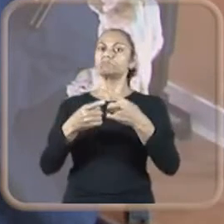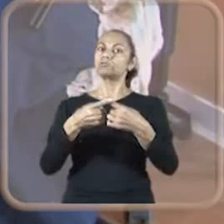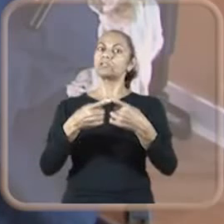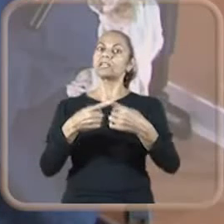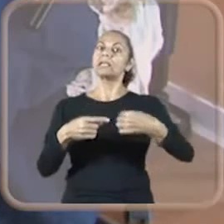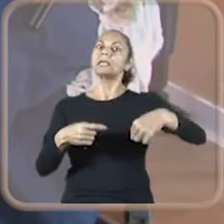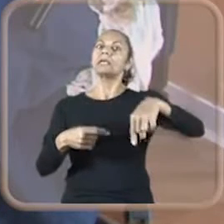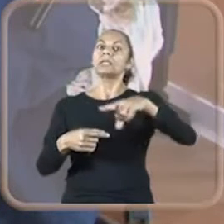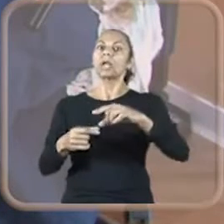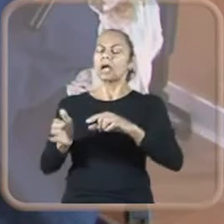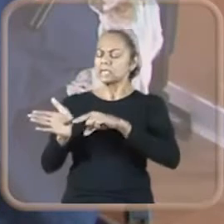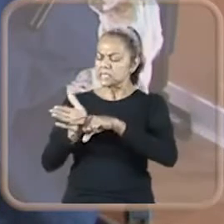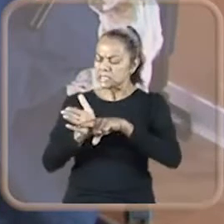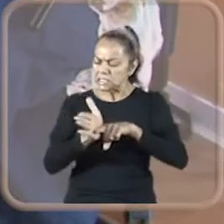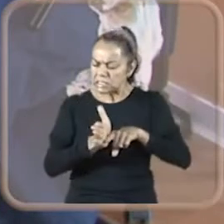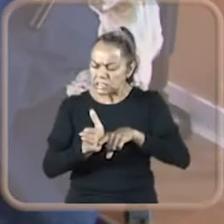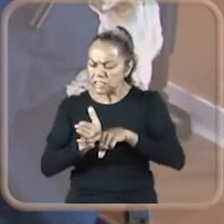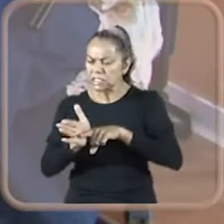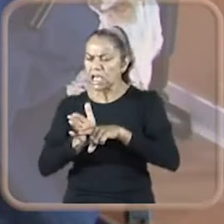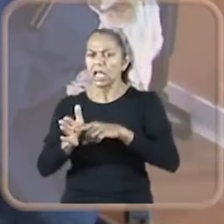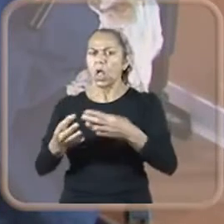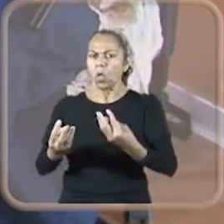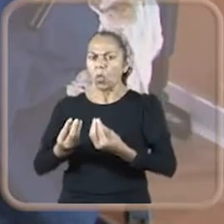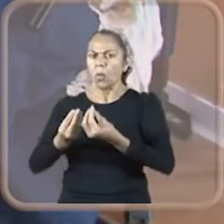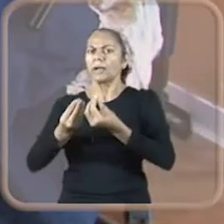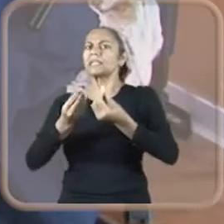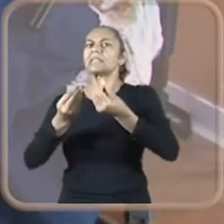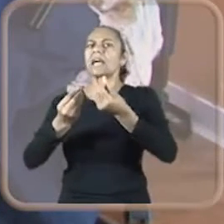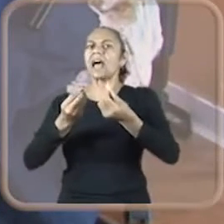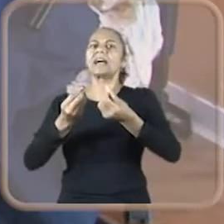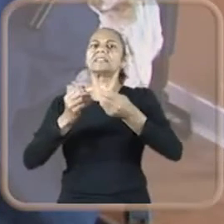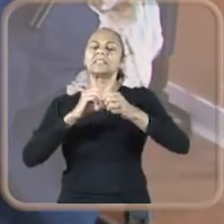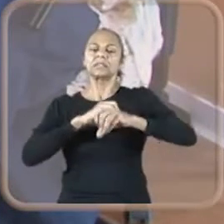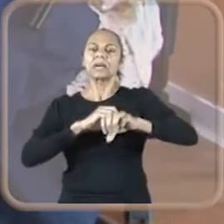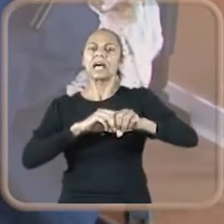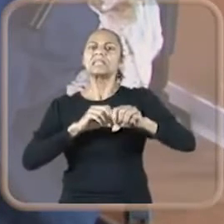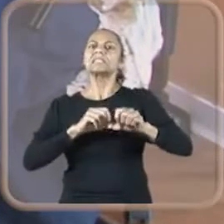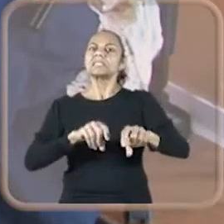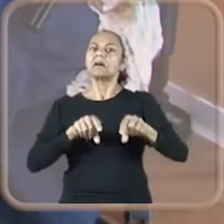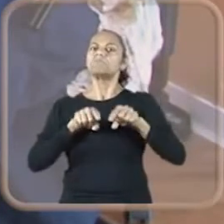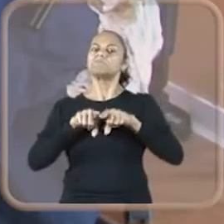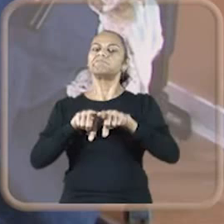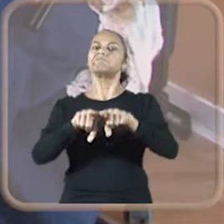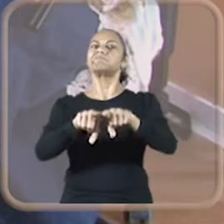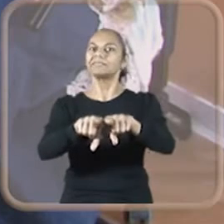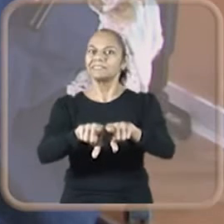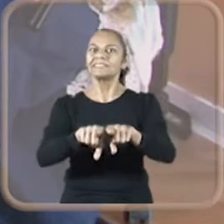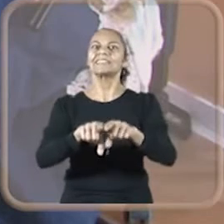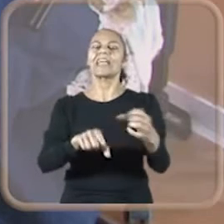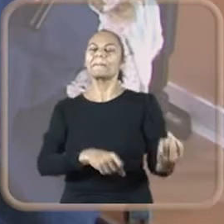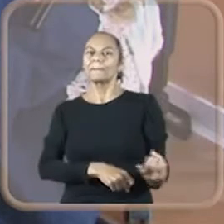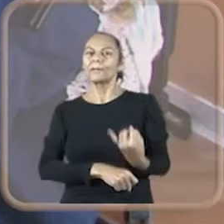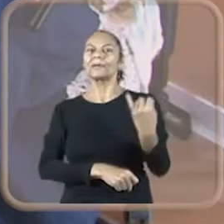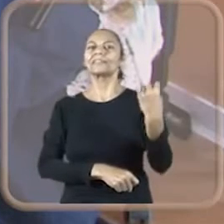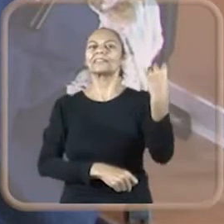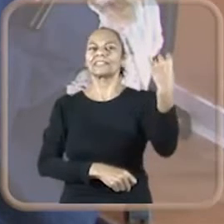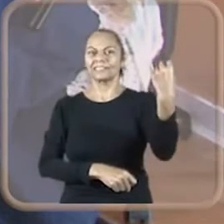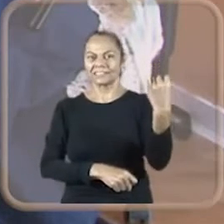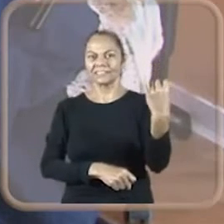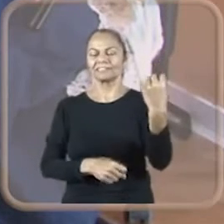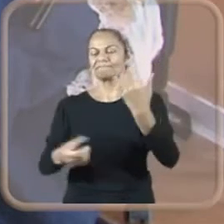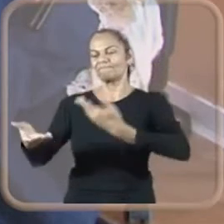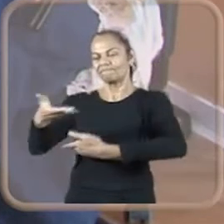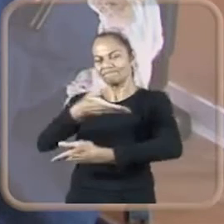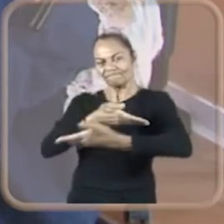isso, temos feito pesquisas qualitativas com todos os segmentos da educação e a gente sabe que